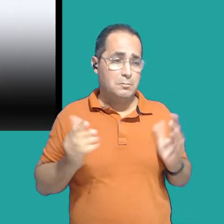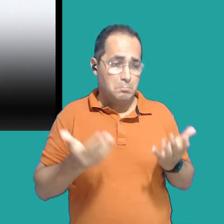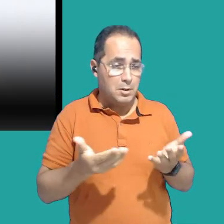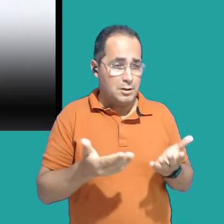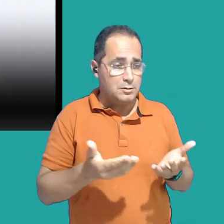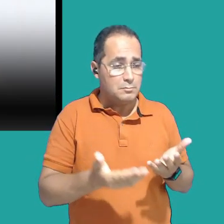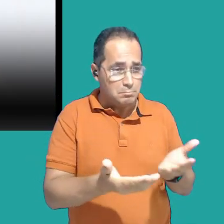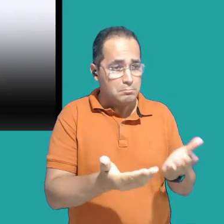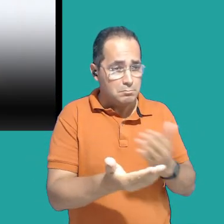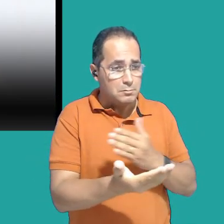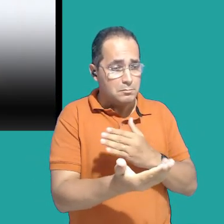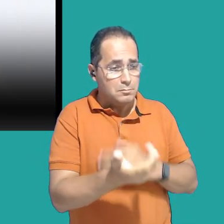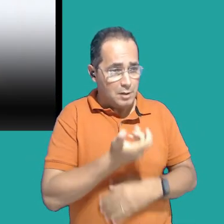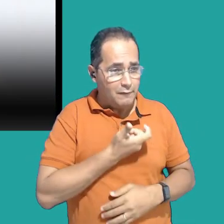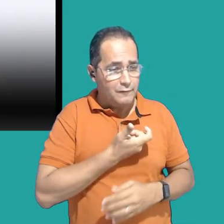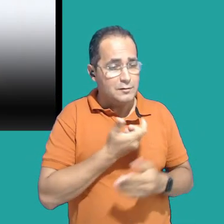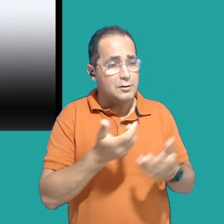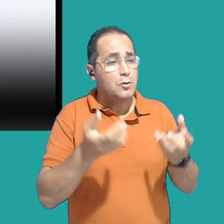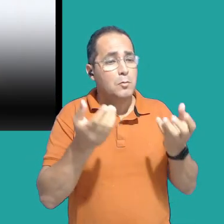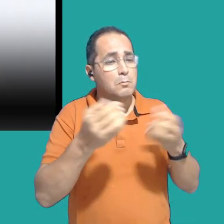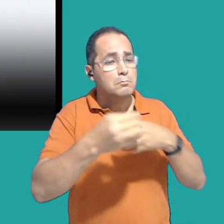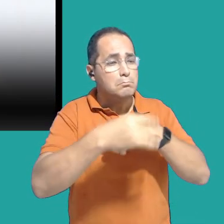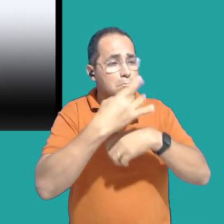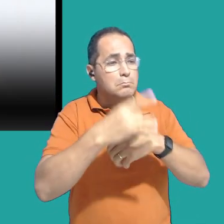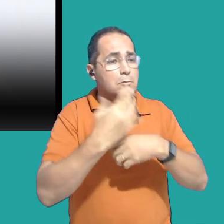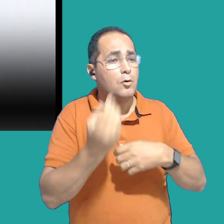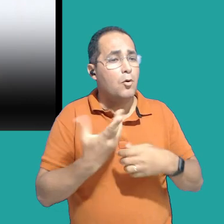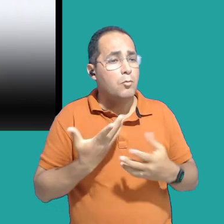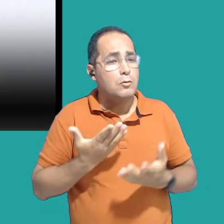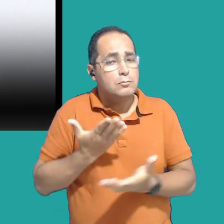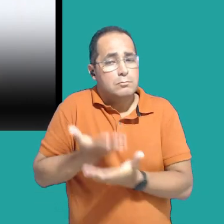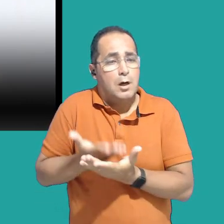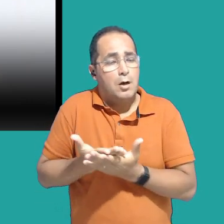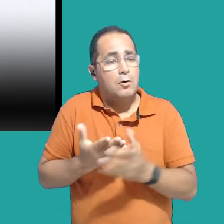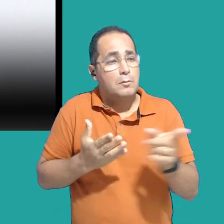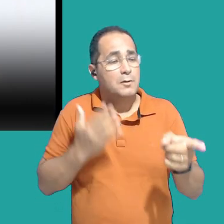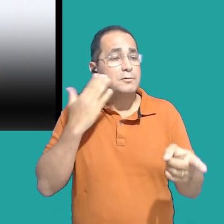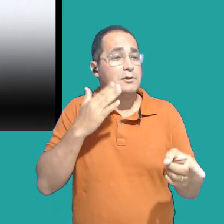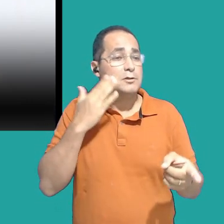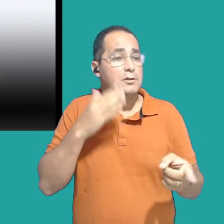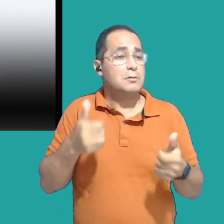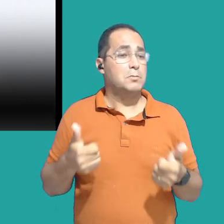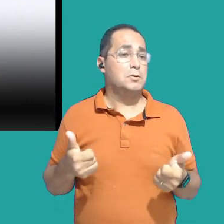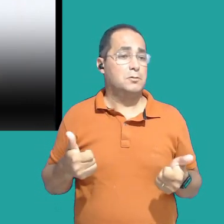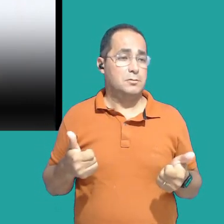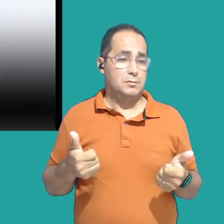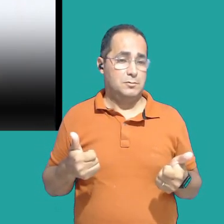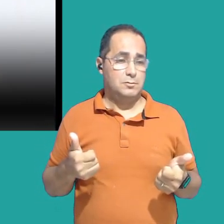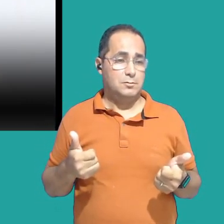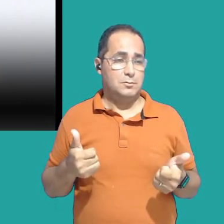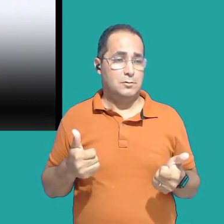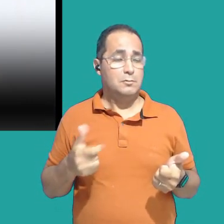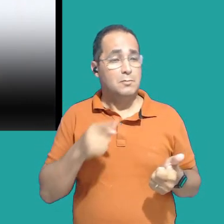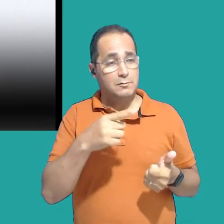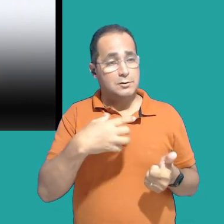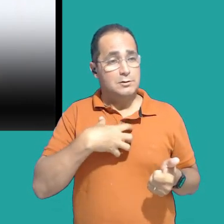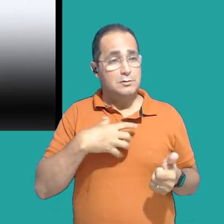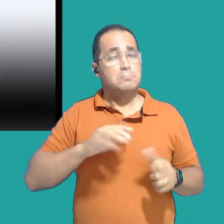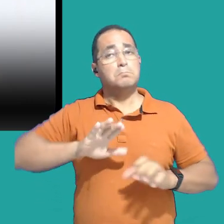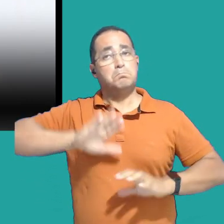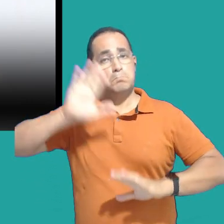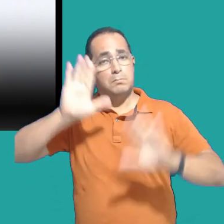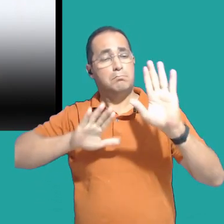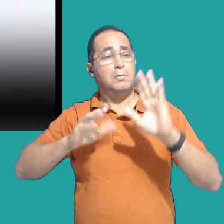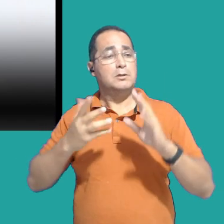não sei, mas me diz como eu posso fazer para a gente fazer uma aula acessível para que você